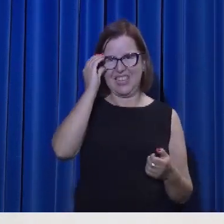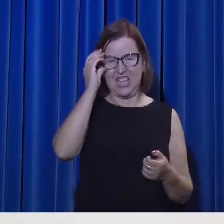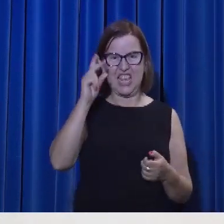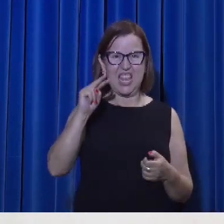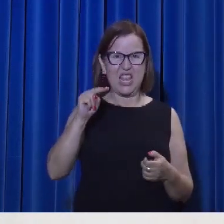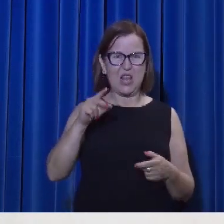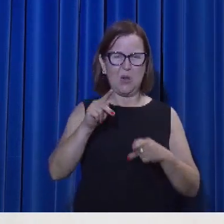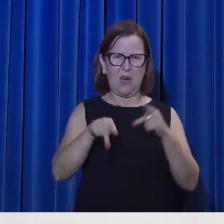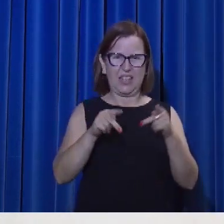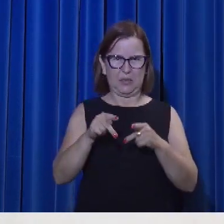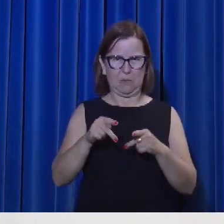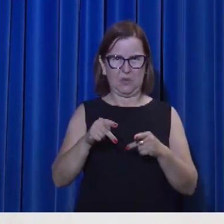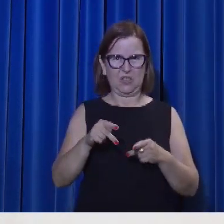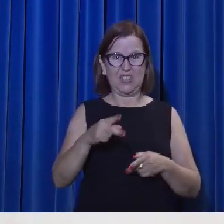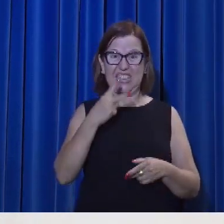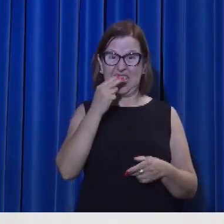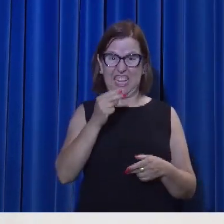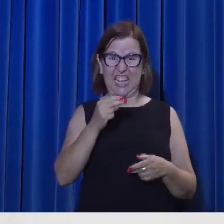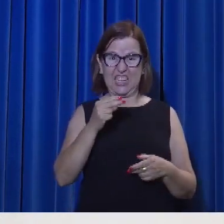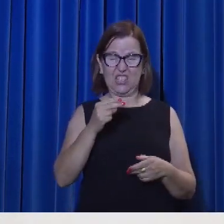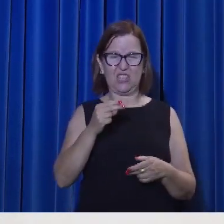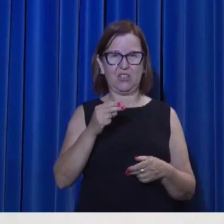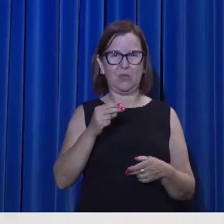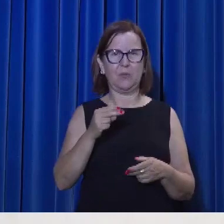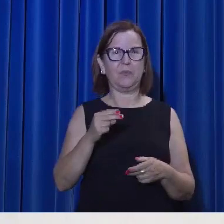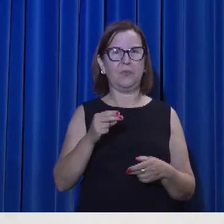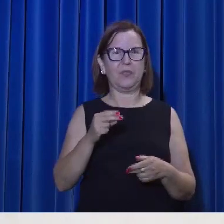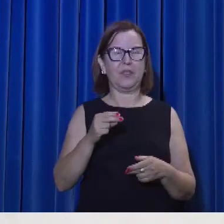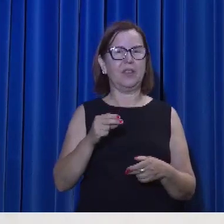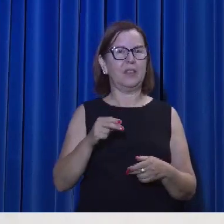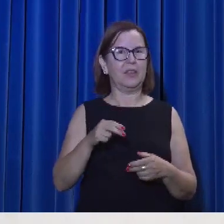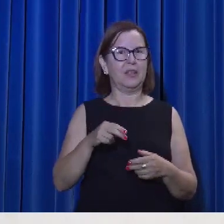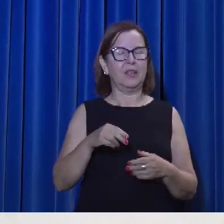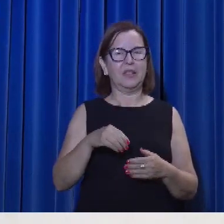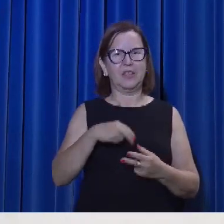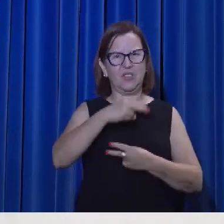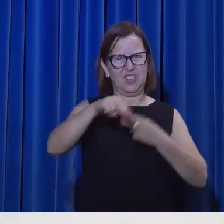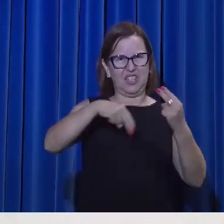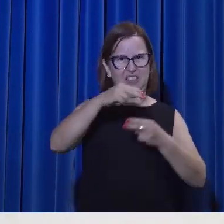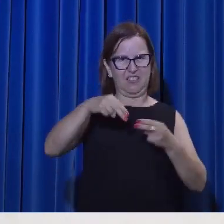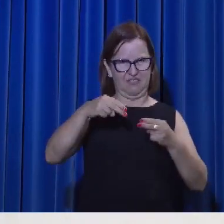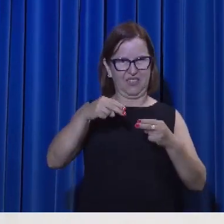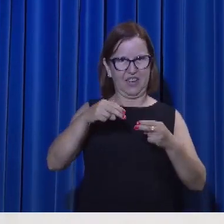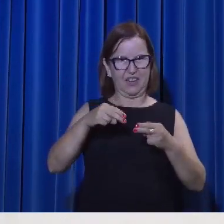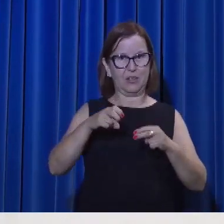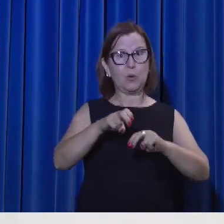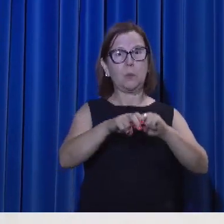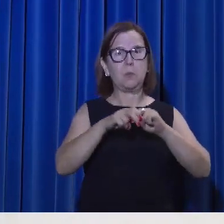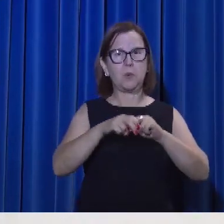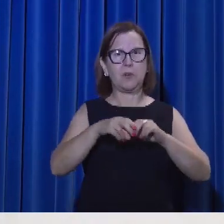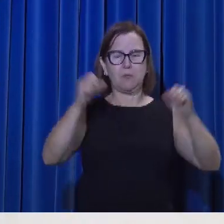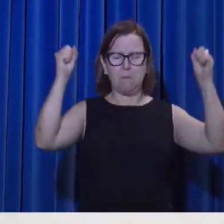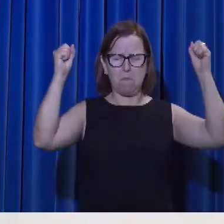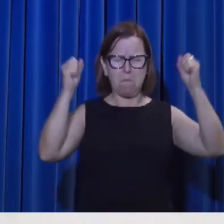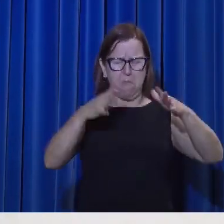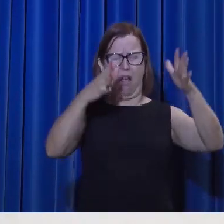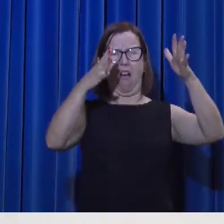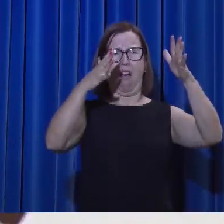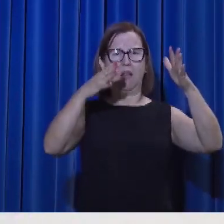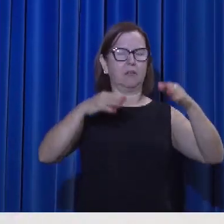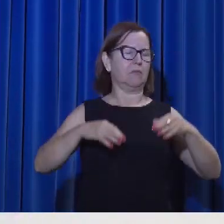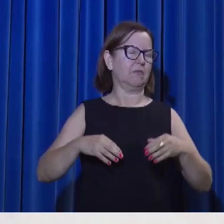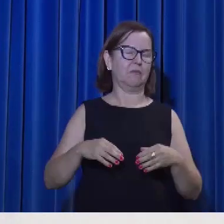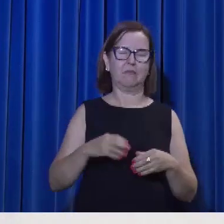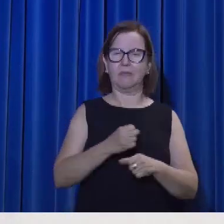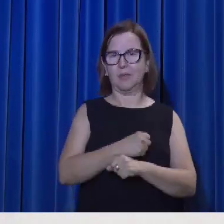Os gnósticos, eles querem provar por meio da ciência as coisas que eles querem